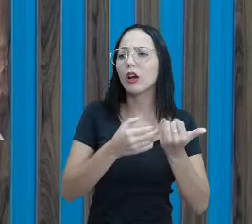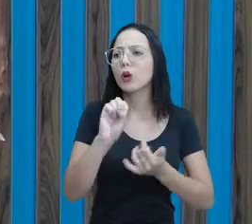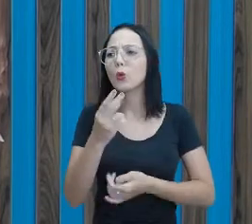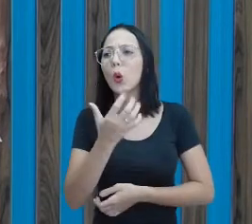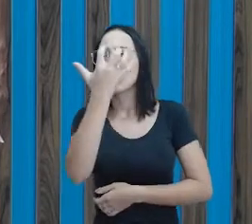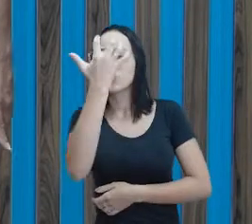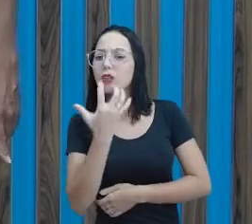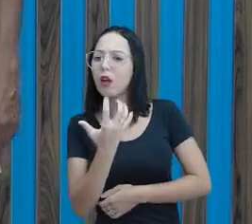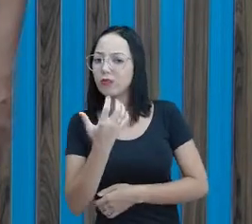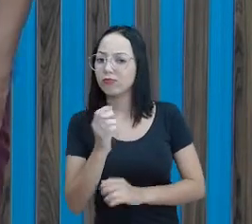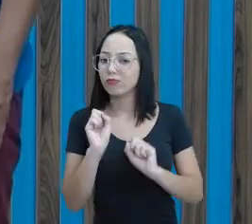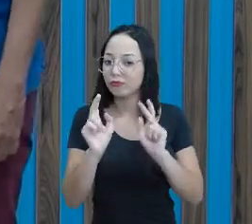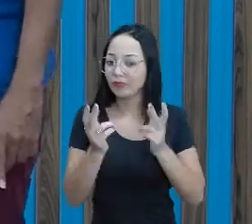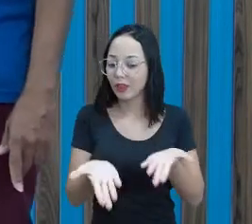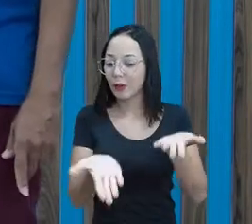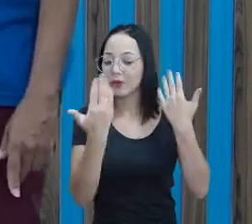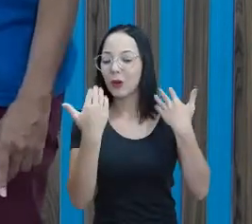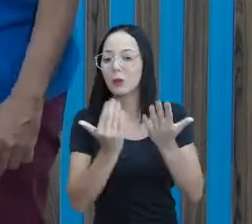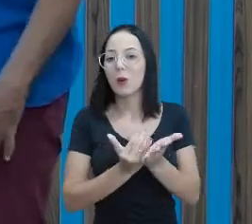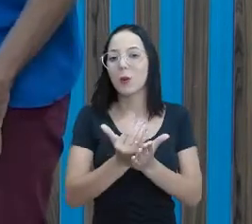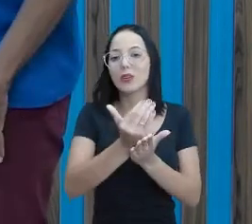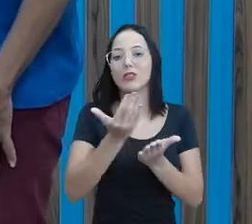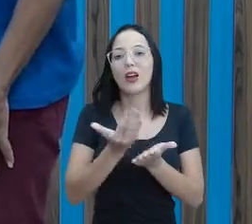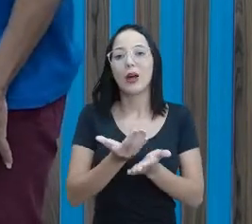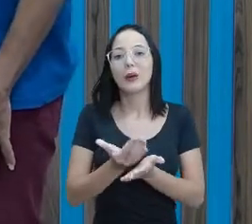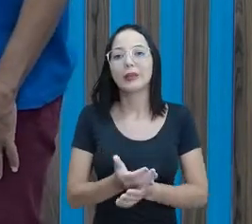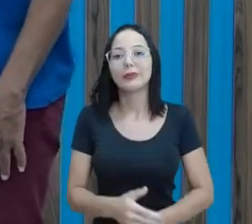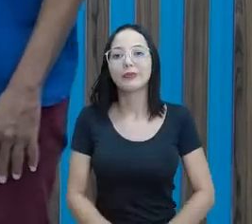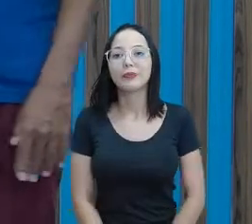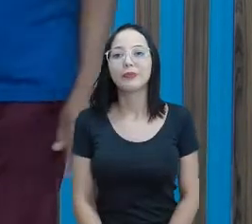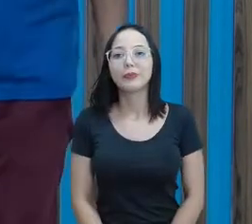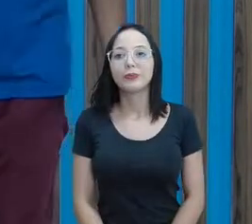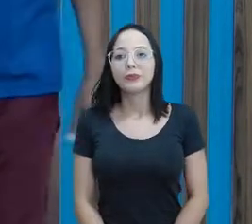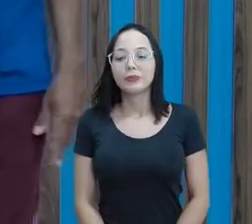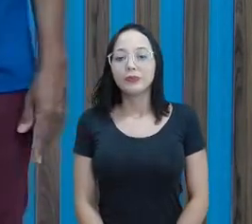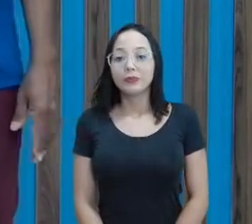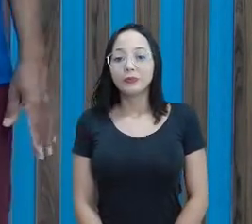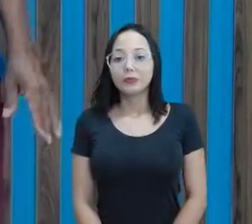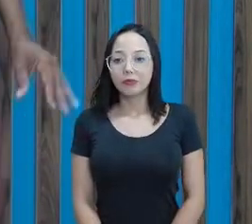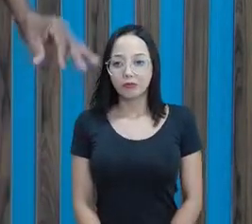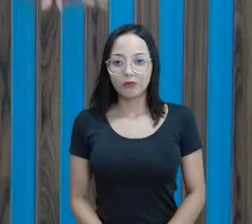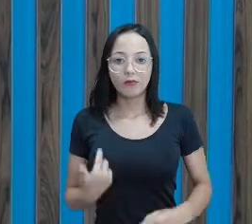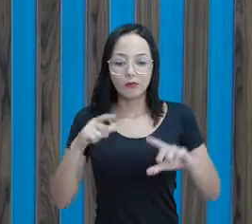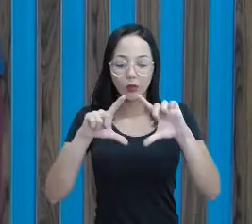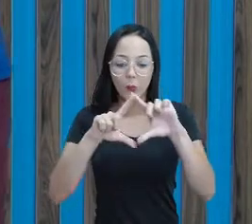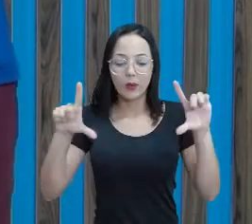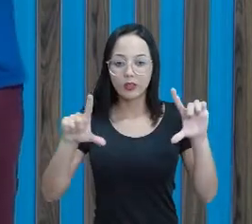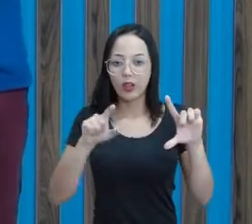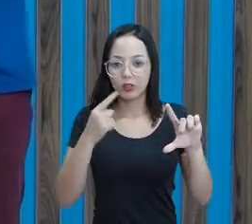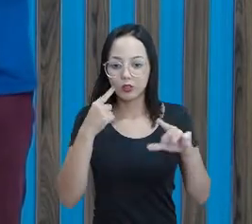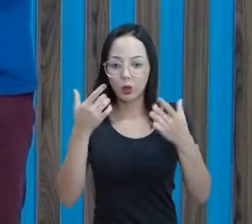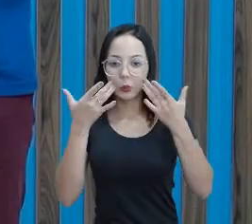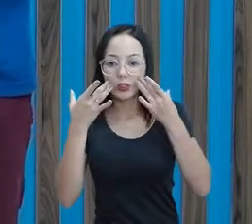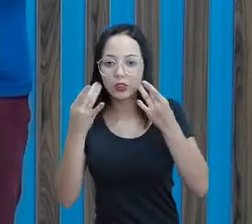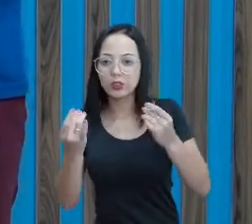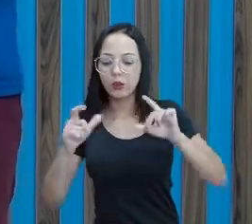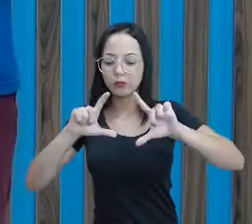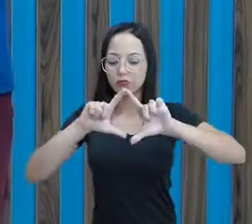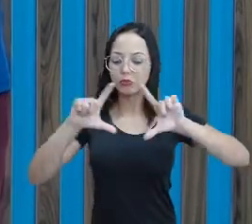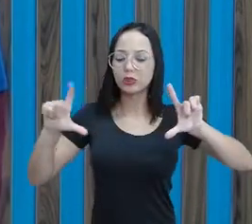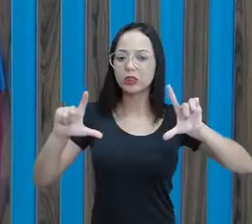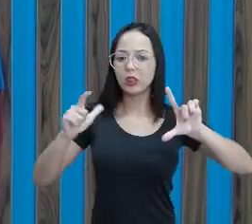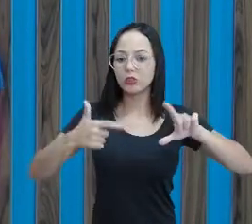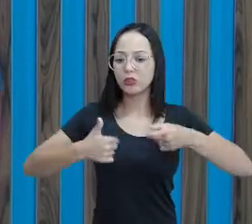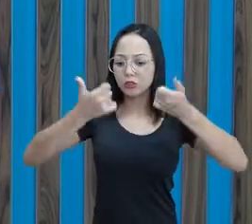Estou ligado em tu aqui. Mas vamos embora para nossa aula, cara, tá? Antes de tudo, eu quero deixar uma mensagem para vocês aqui. Preste atenção, gente, nessa mensagem que é bem